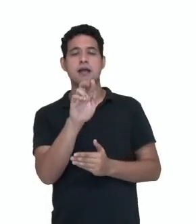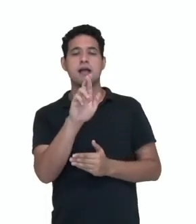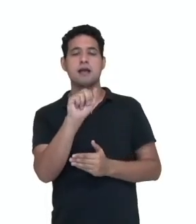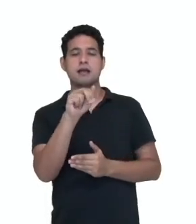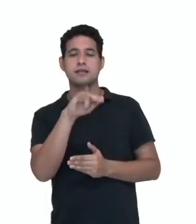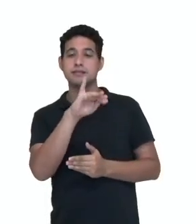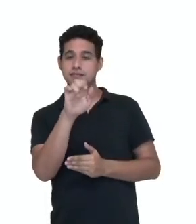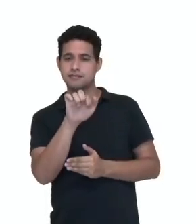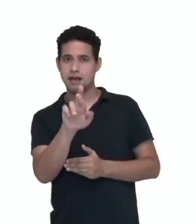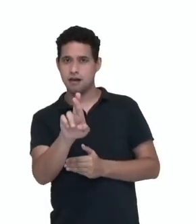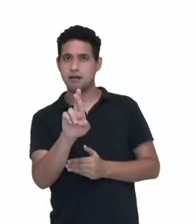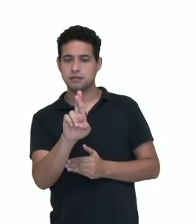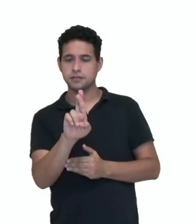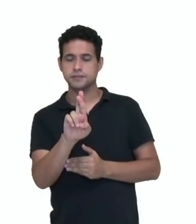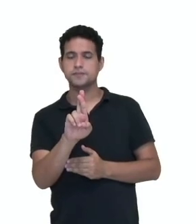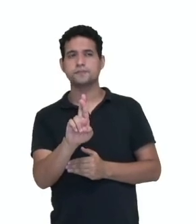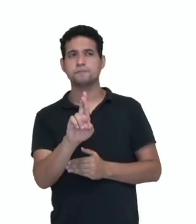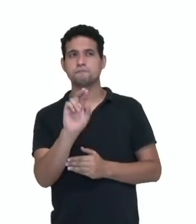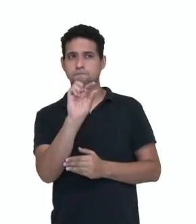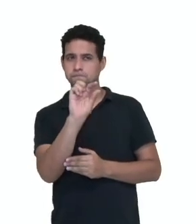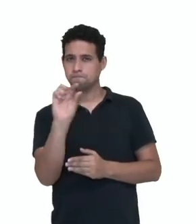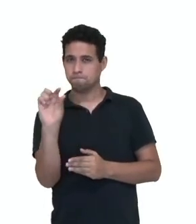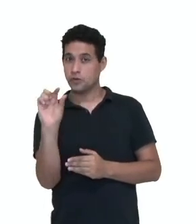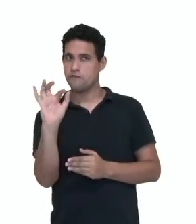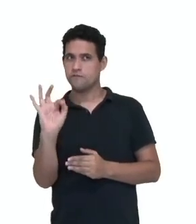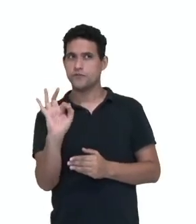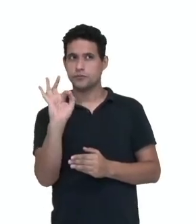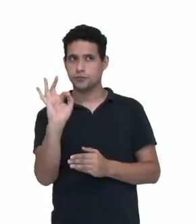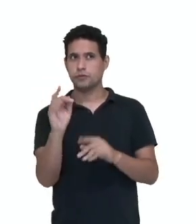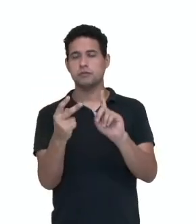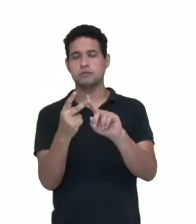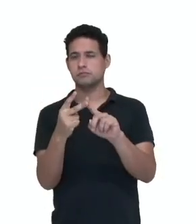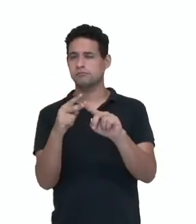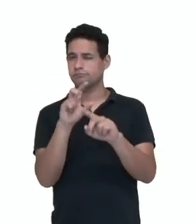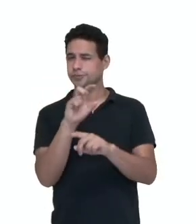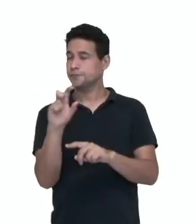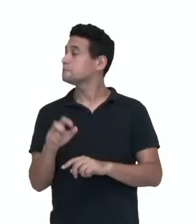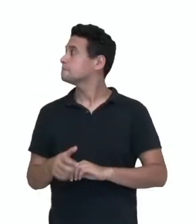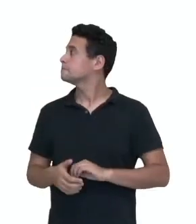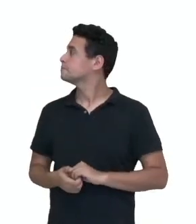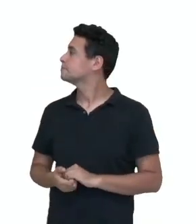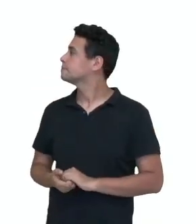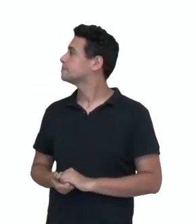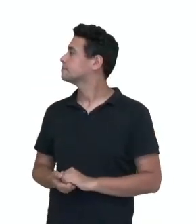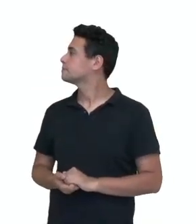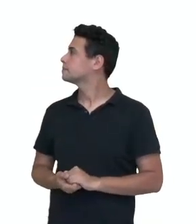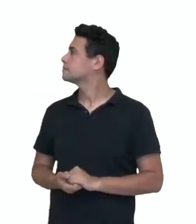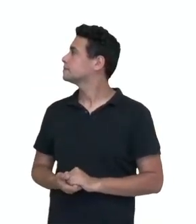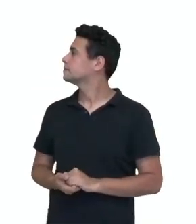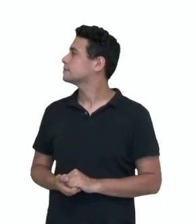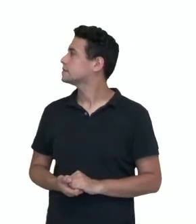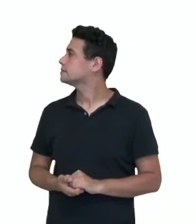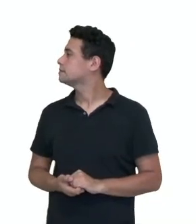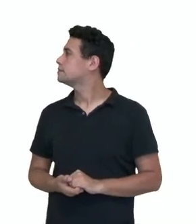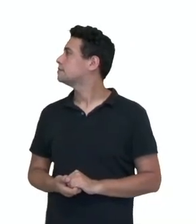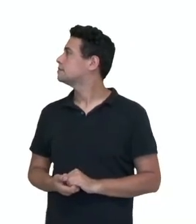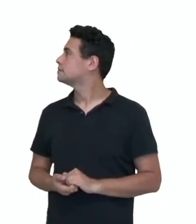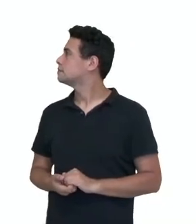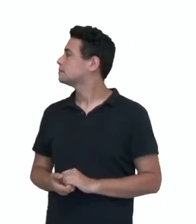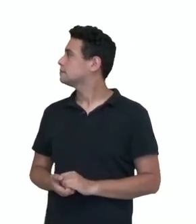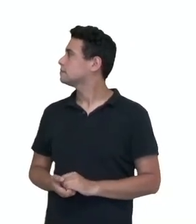Presente, graniza, perífrasis de futuro, va a granizar, pretérito perfecto compuesto,